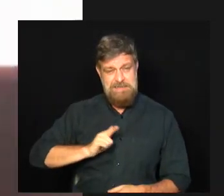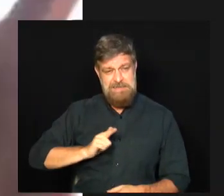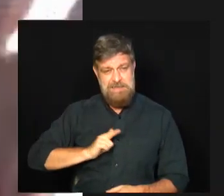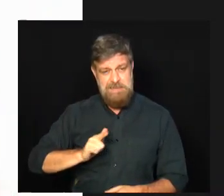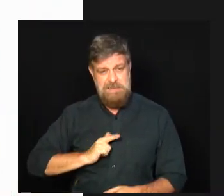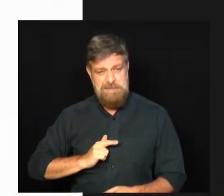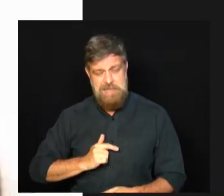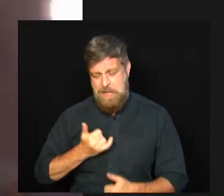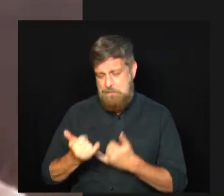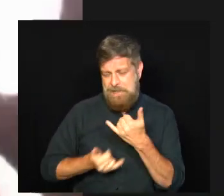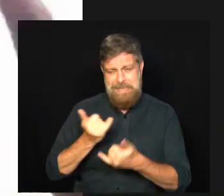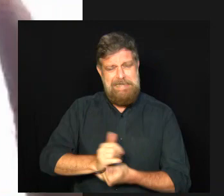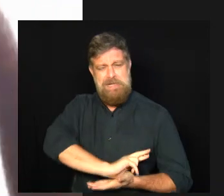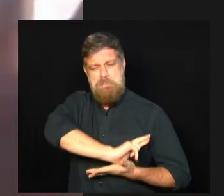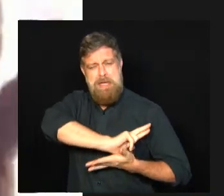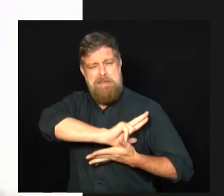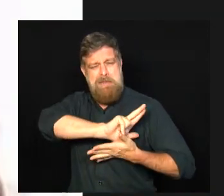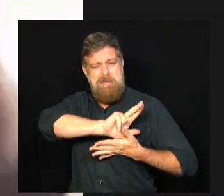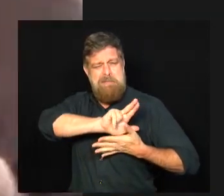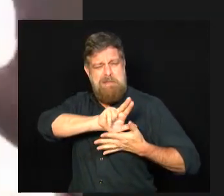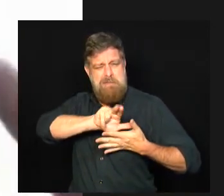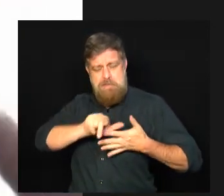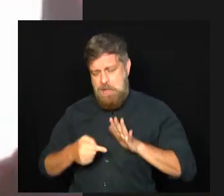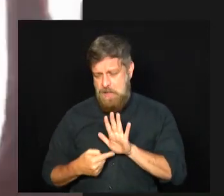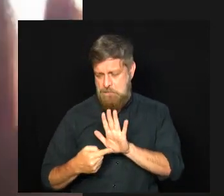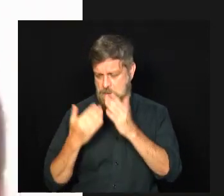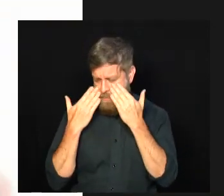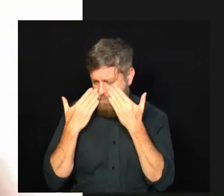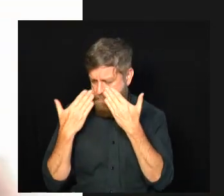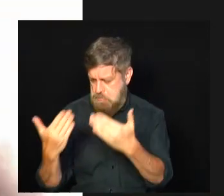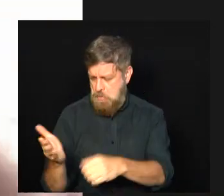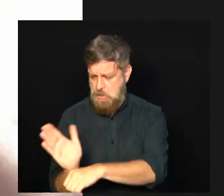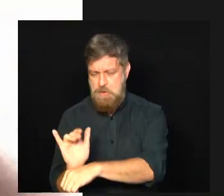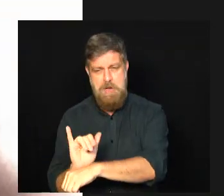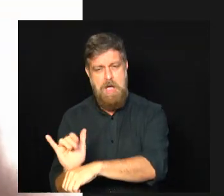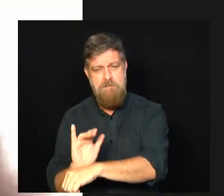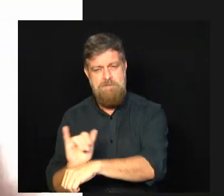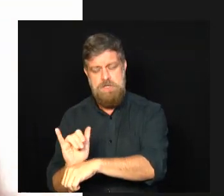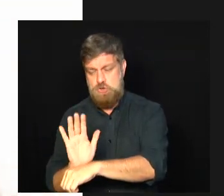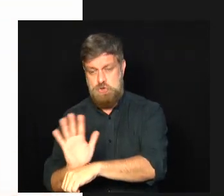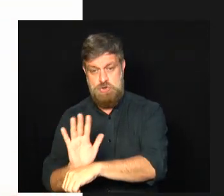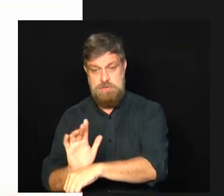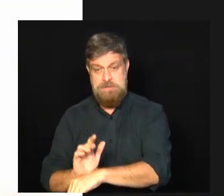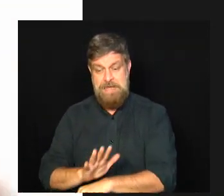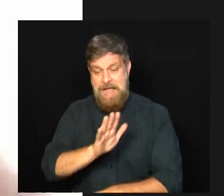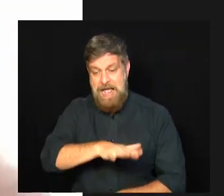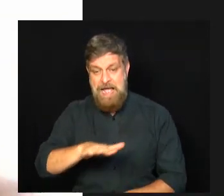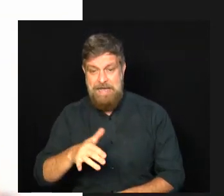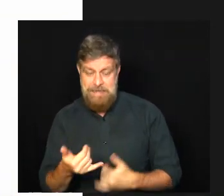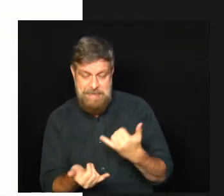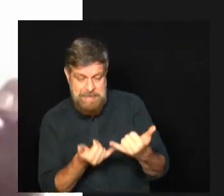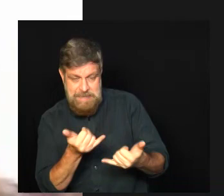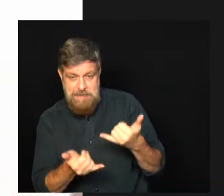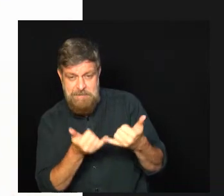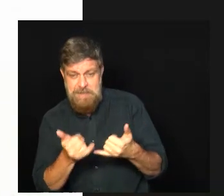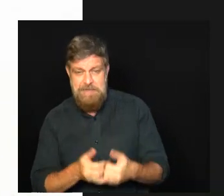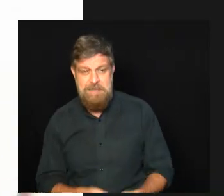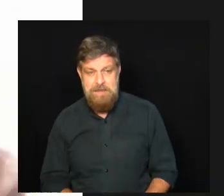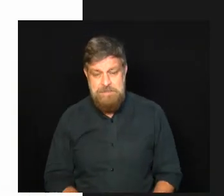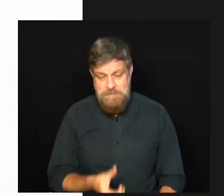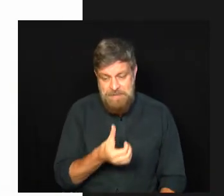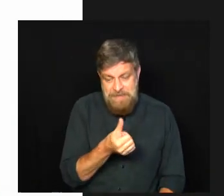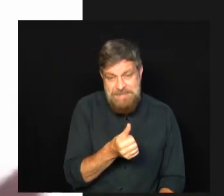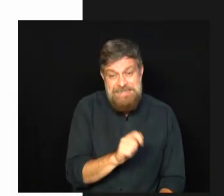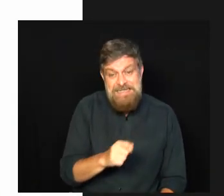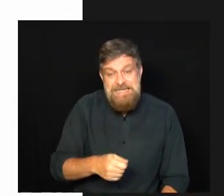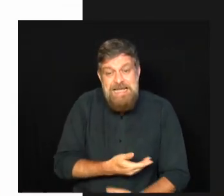de jogos e apresentam em vídeos para se fazer com as crianças desde os 6